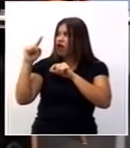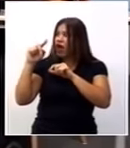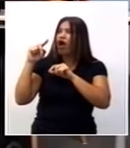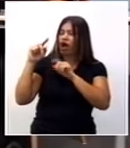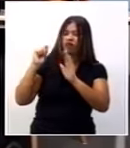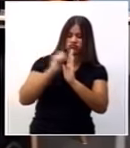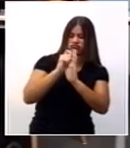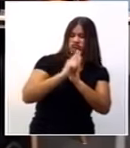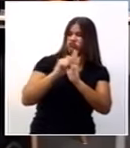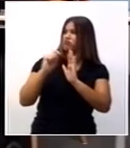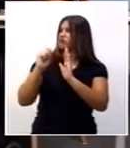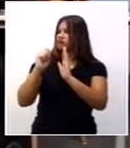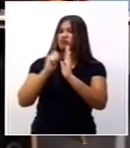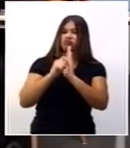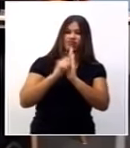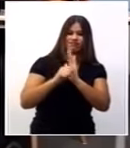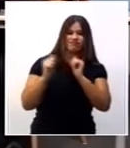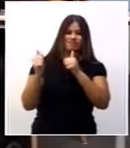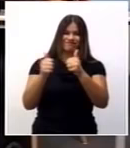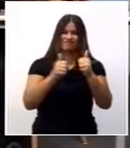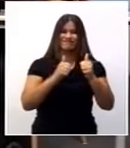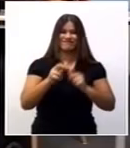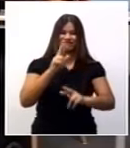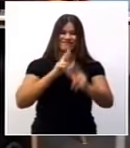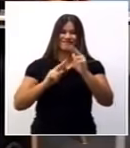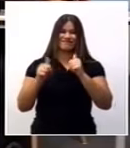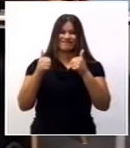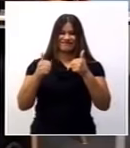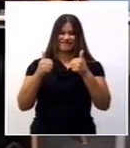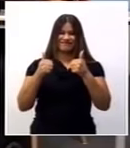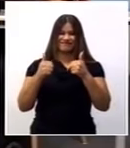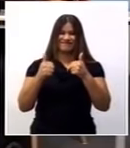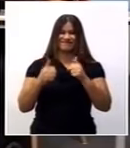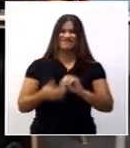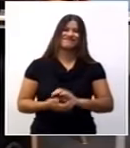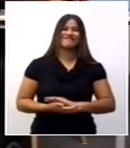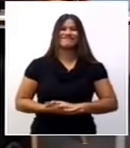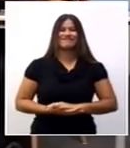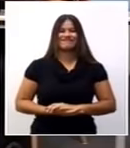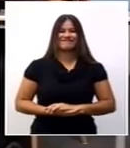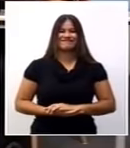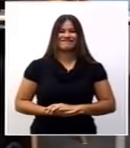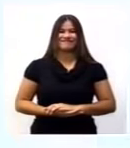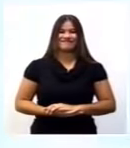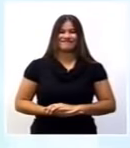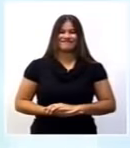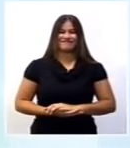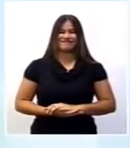responderem, ok? Aguardo a resposta de vocês no chat, a interação. Obrigada, gente.